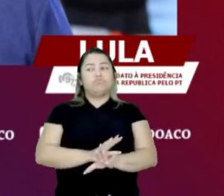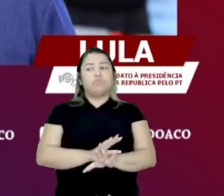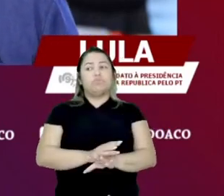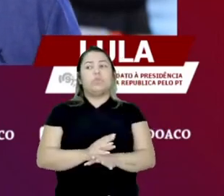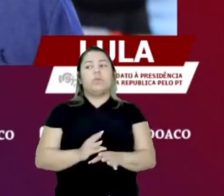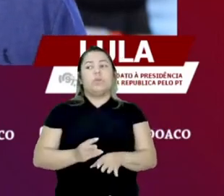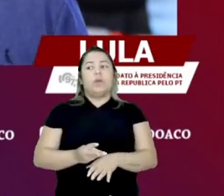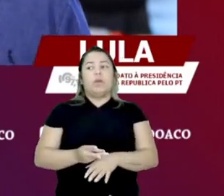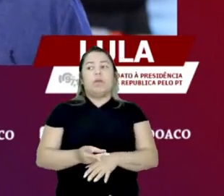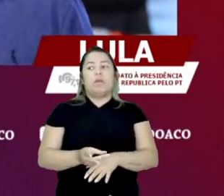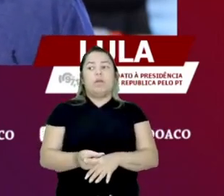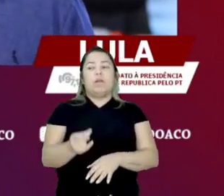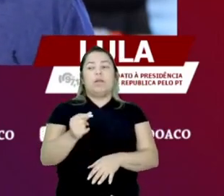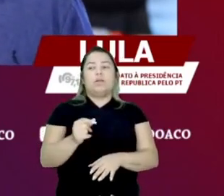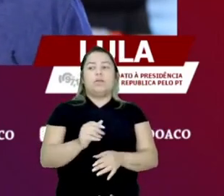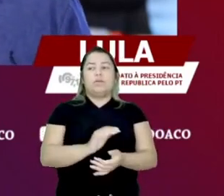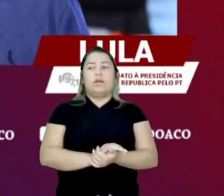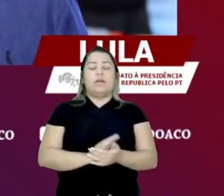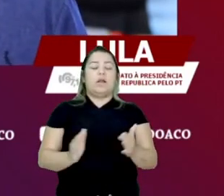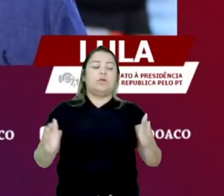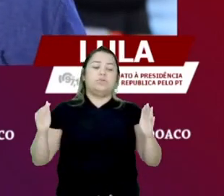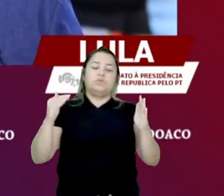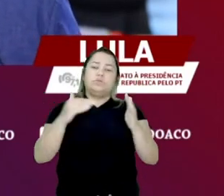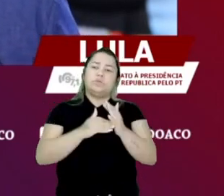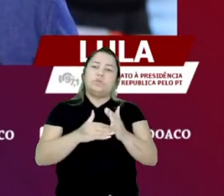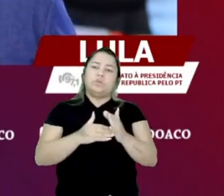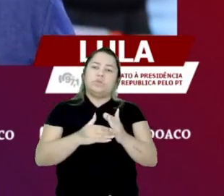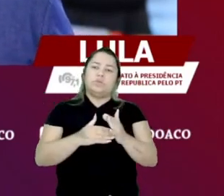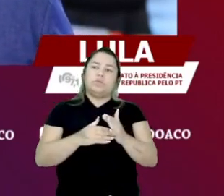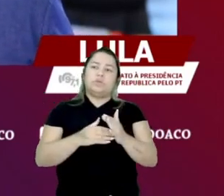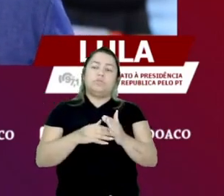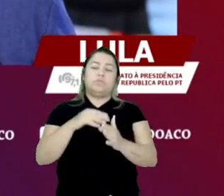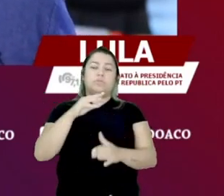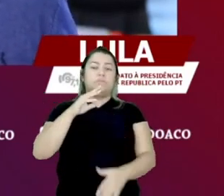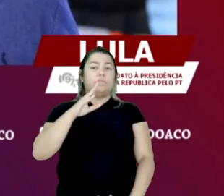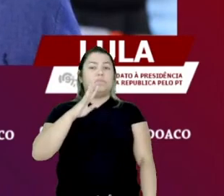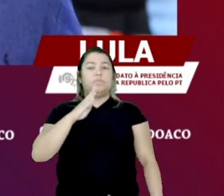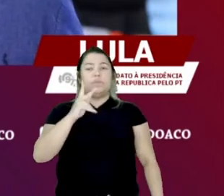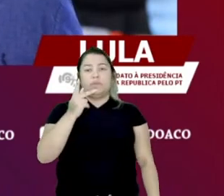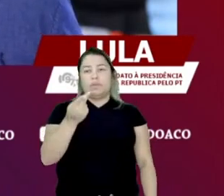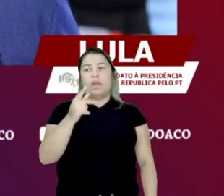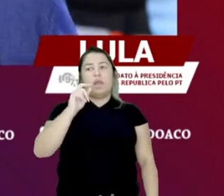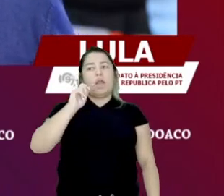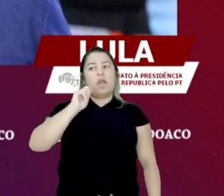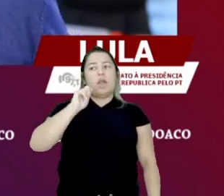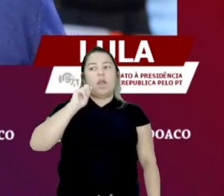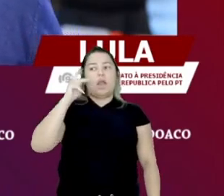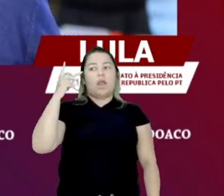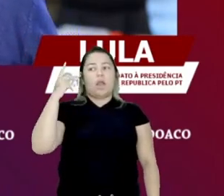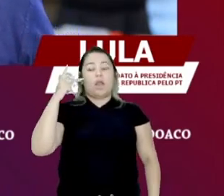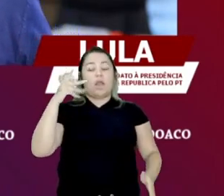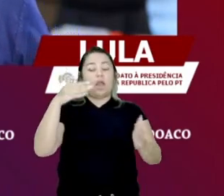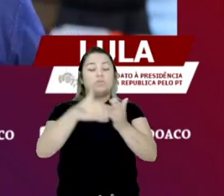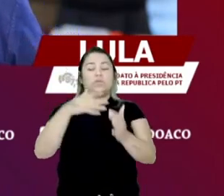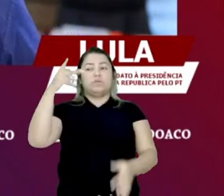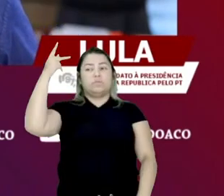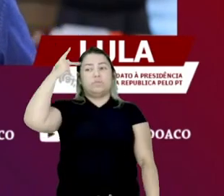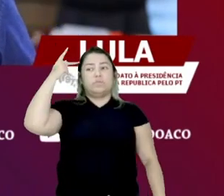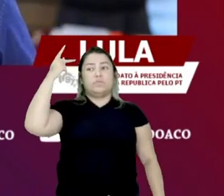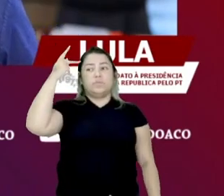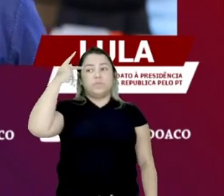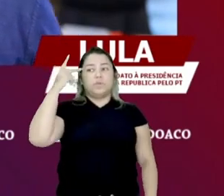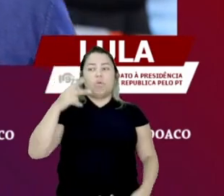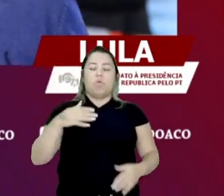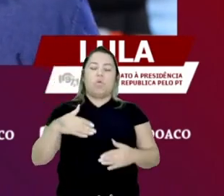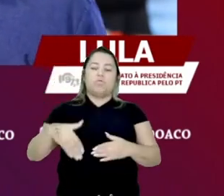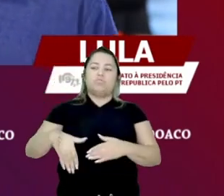Horizonte a Valadares, mas logo depois veio o golpe e a obra ficou paralisada. Você está